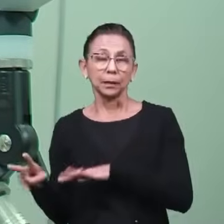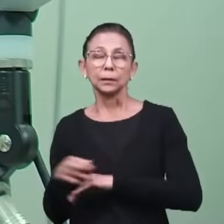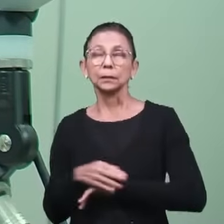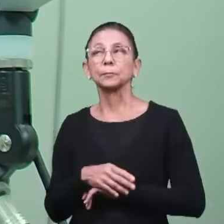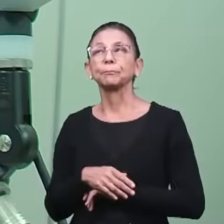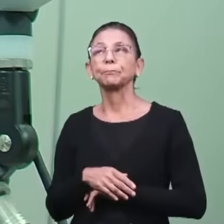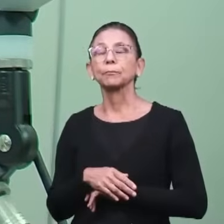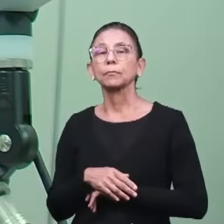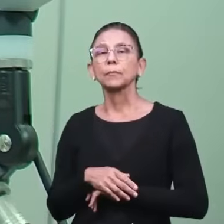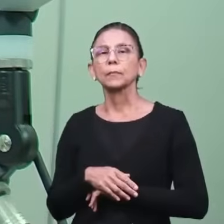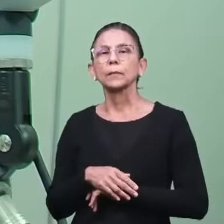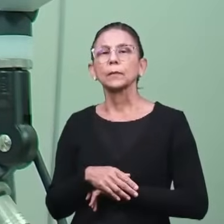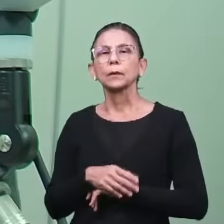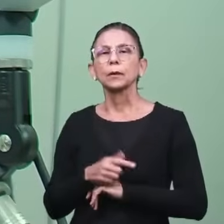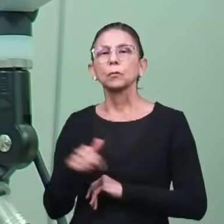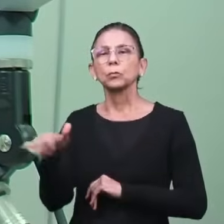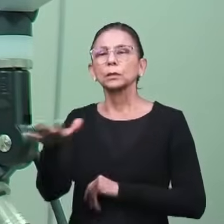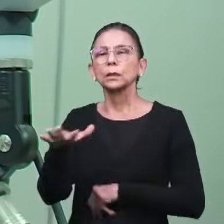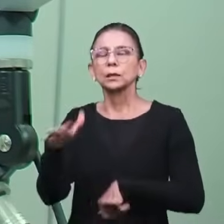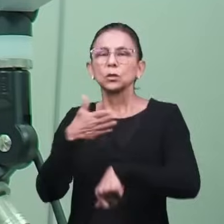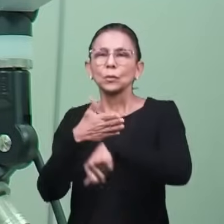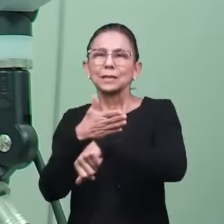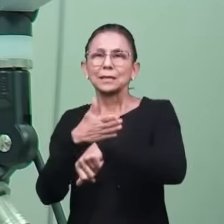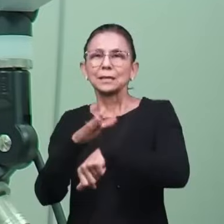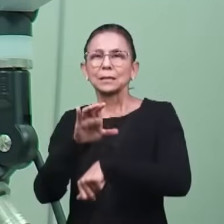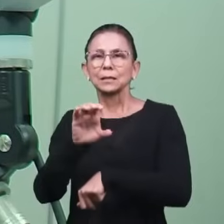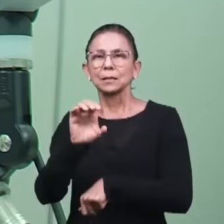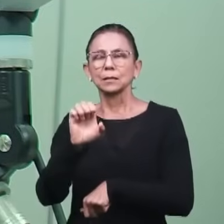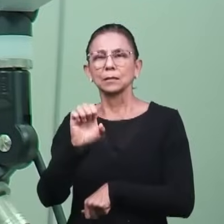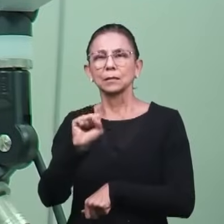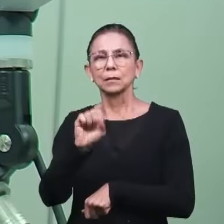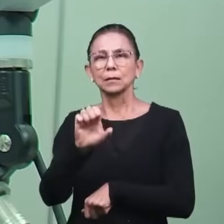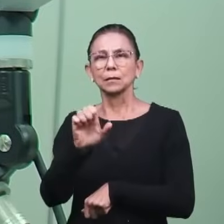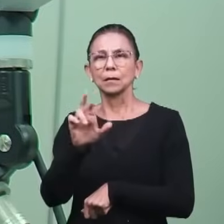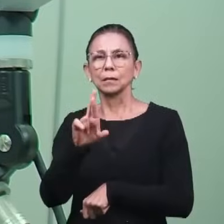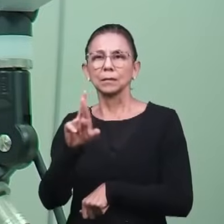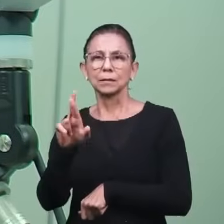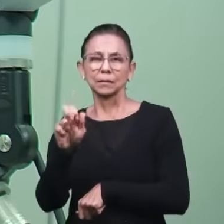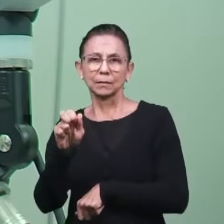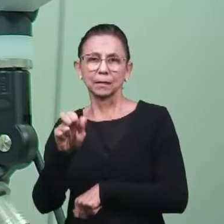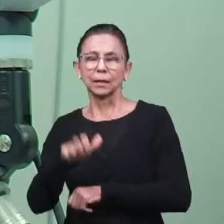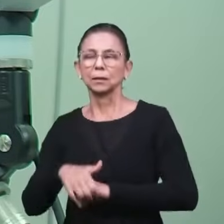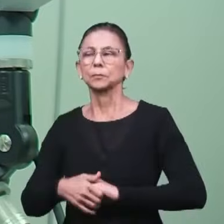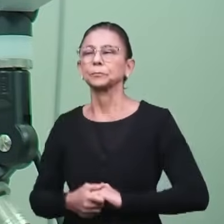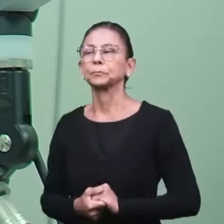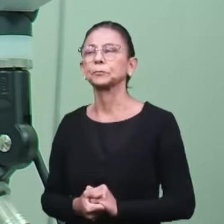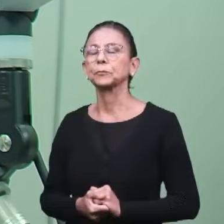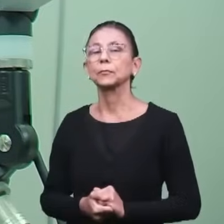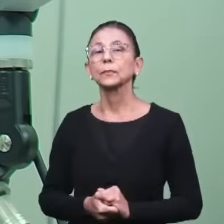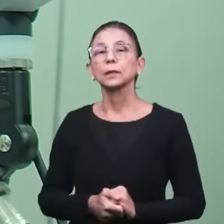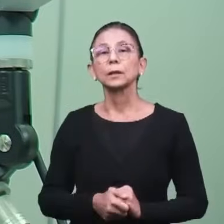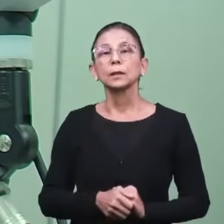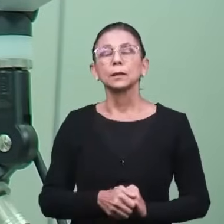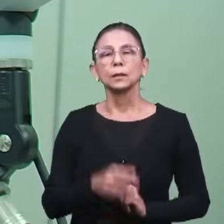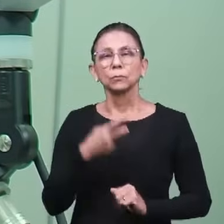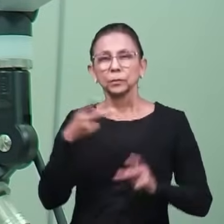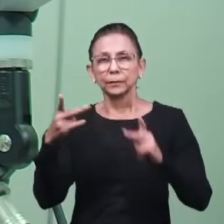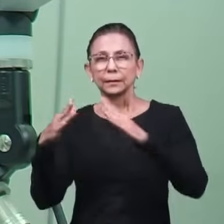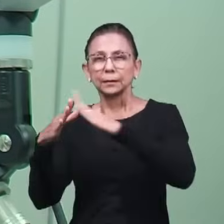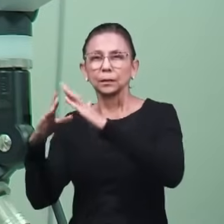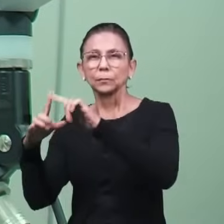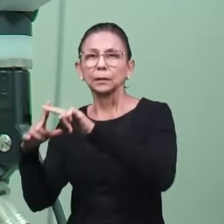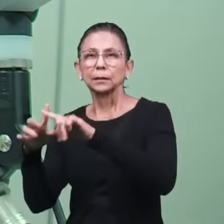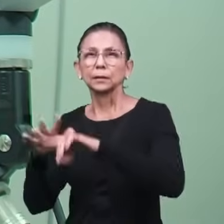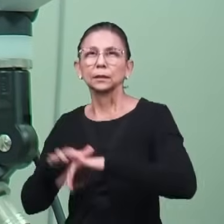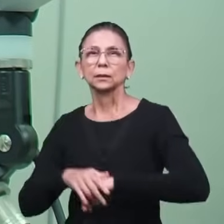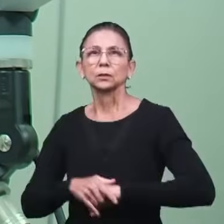senhoras me procuraram depois, inclusive uma das irmãs, a irmã Sônia, e fizeram questão de dizer assim, a irmã Sônia falou assim, o pastor Josias, avise